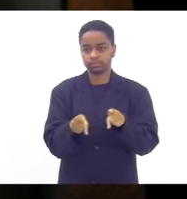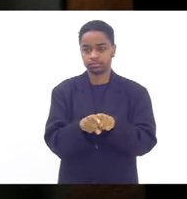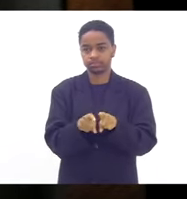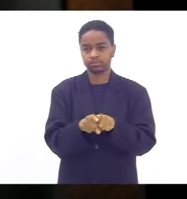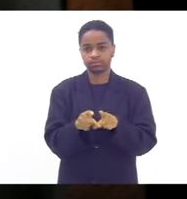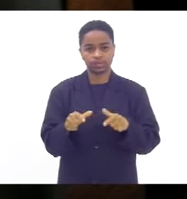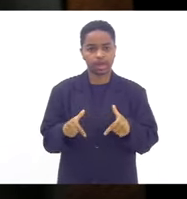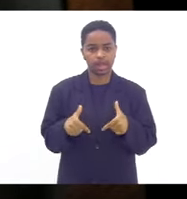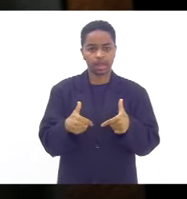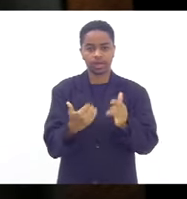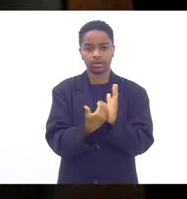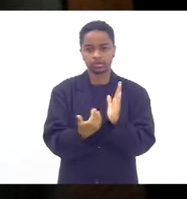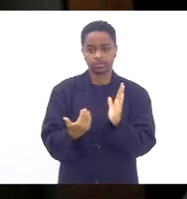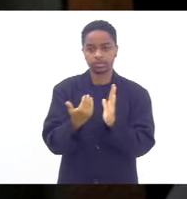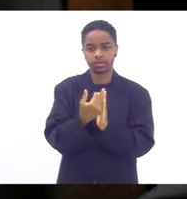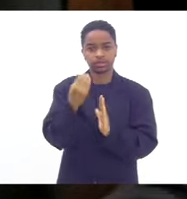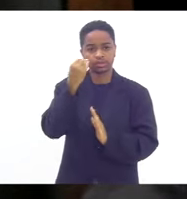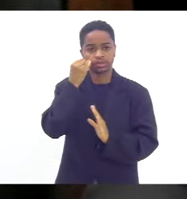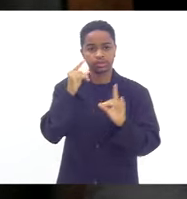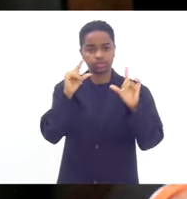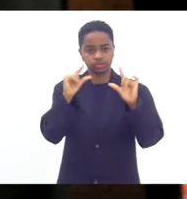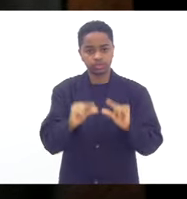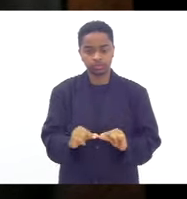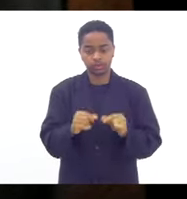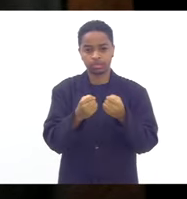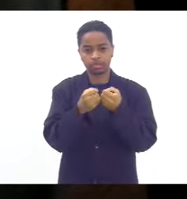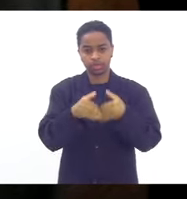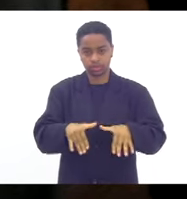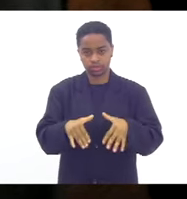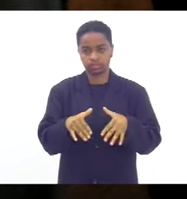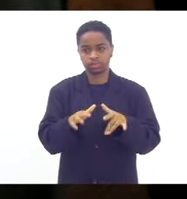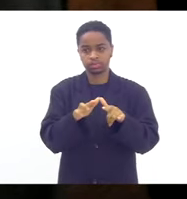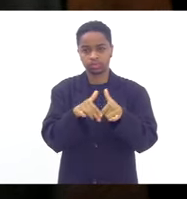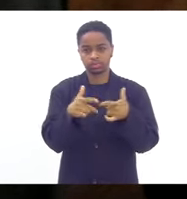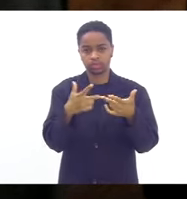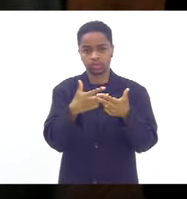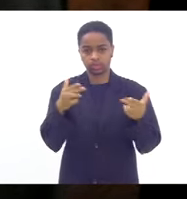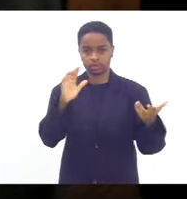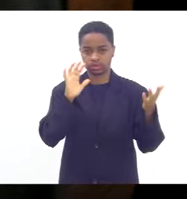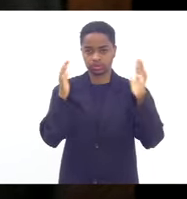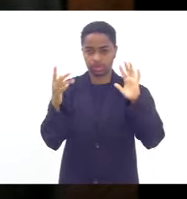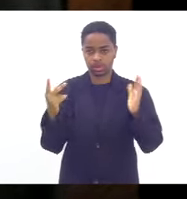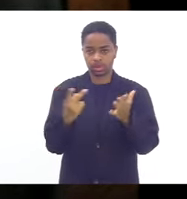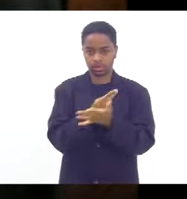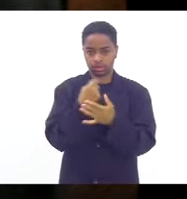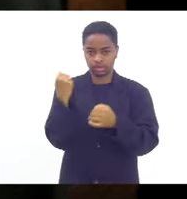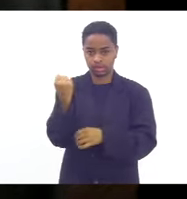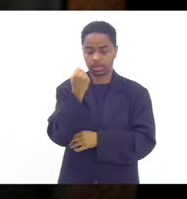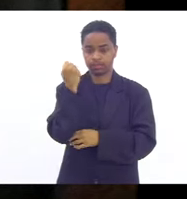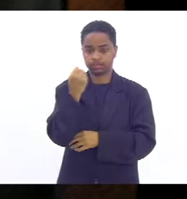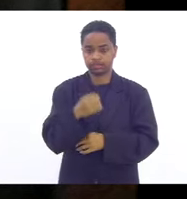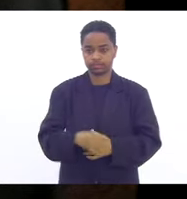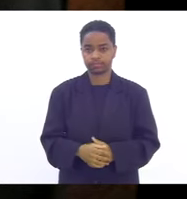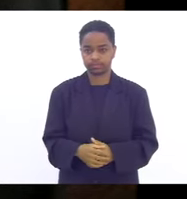seu alcance para diminuir os impactos desse evento climático severo.